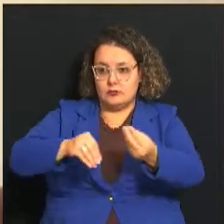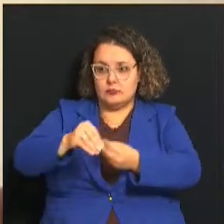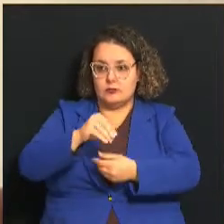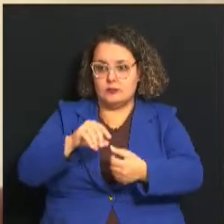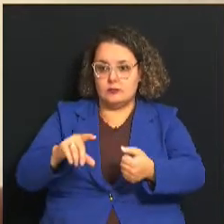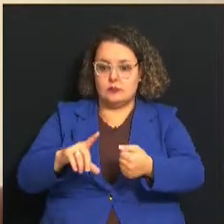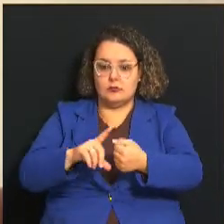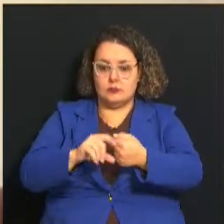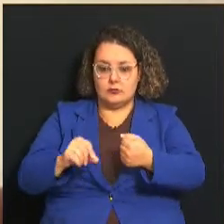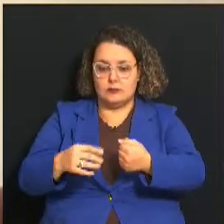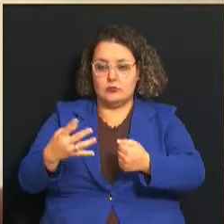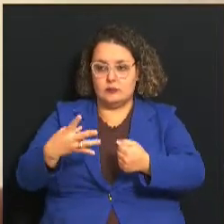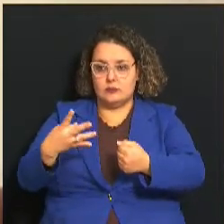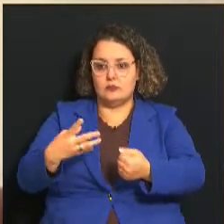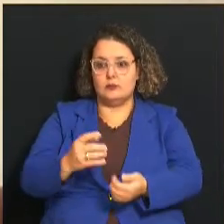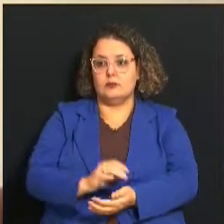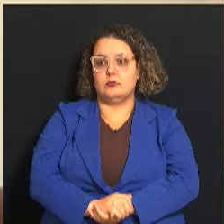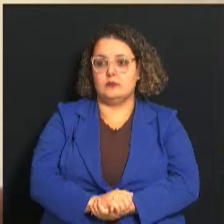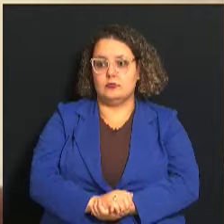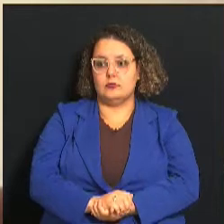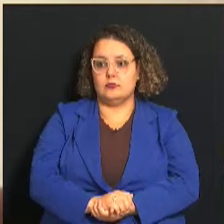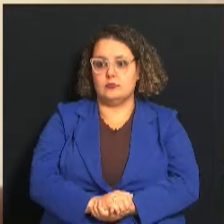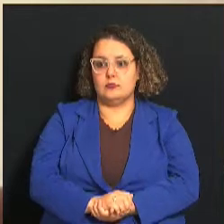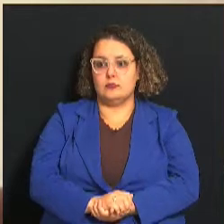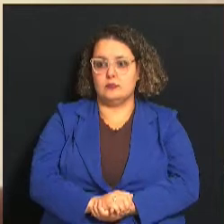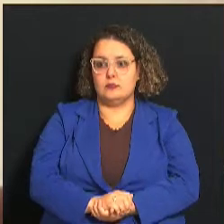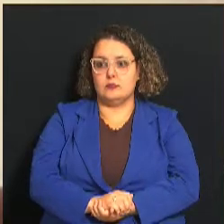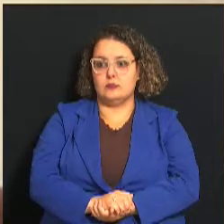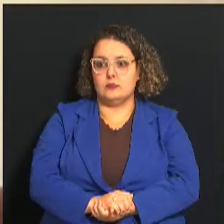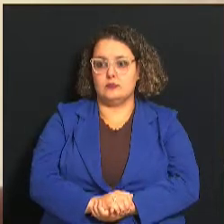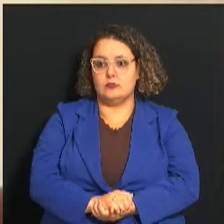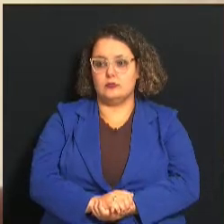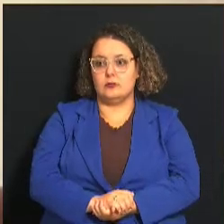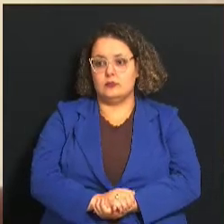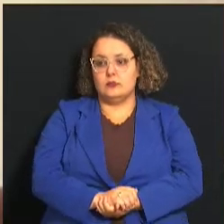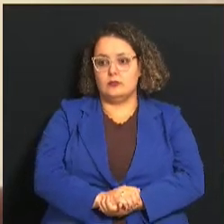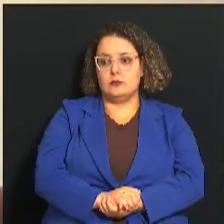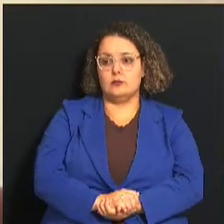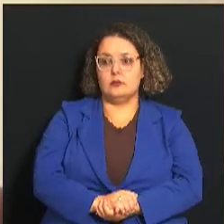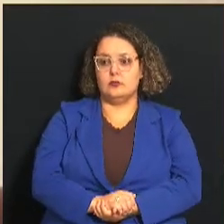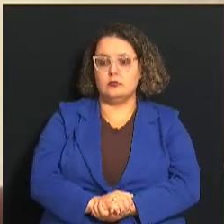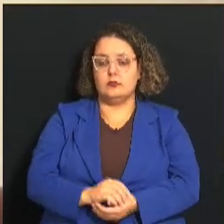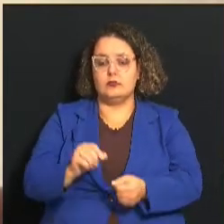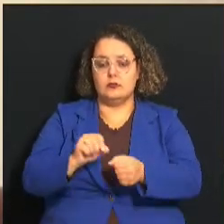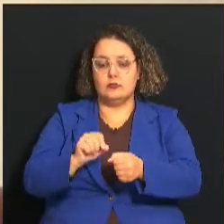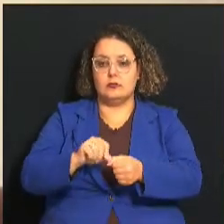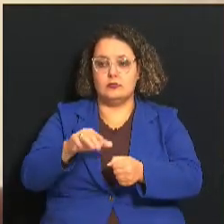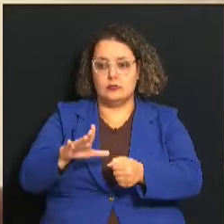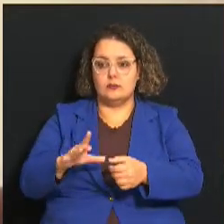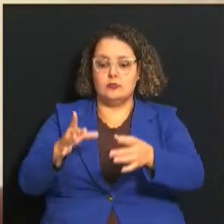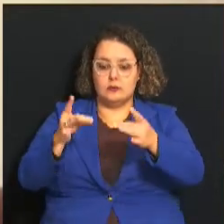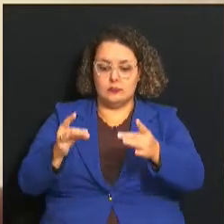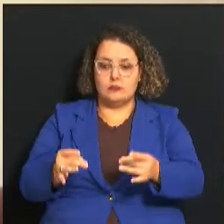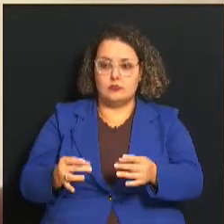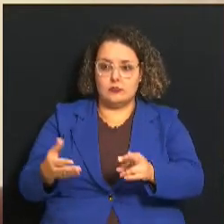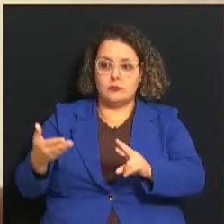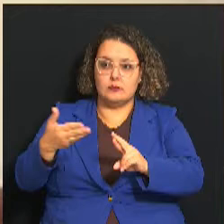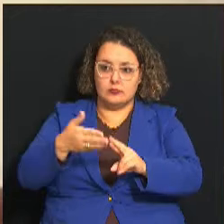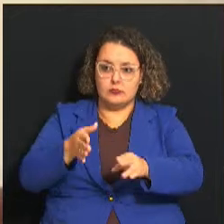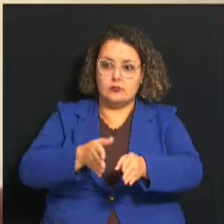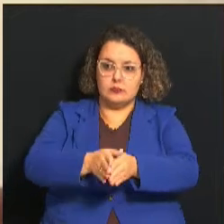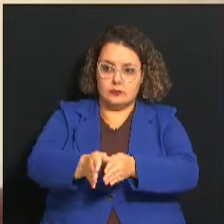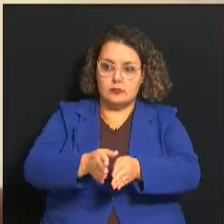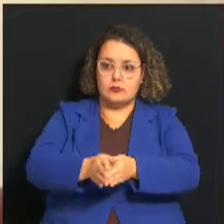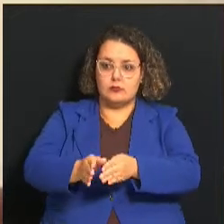4º, nós faríamos mais um inciso aí dizendo da representação do Conselho Municipal de